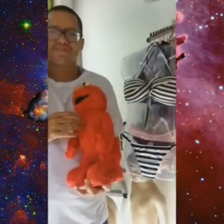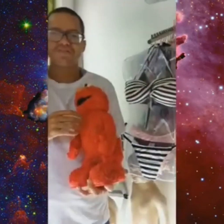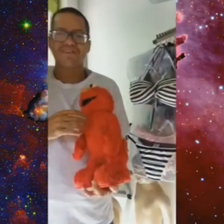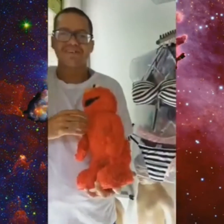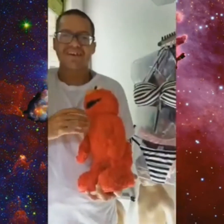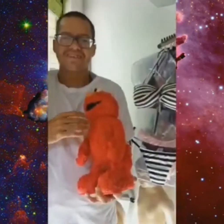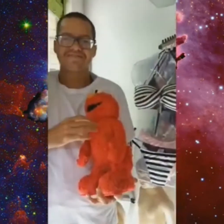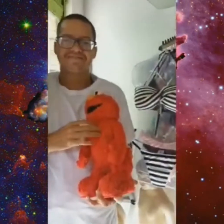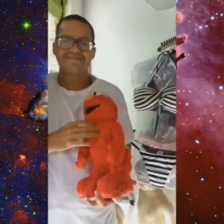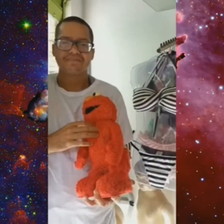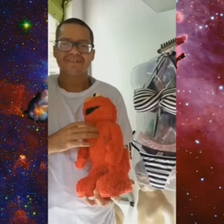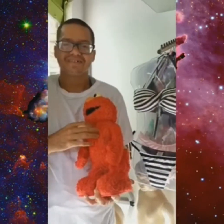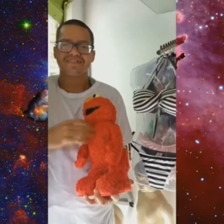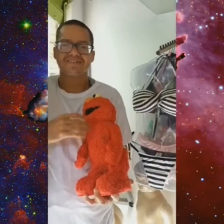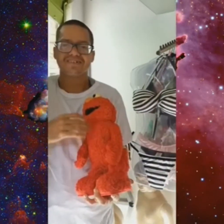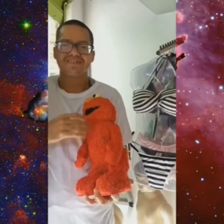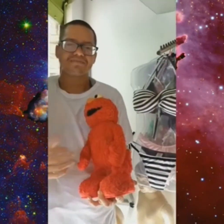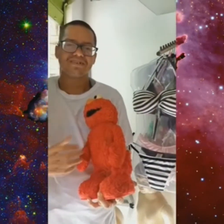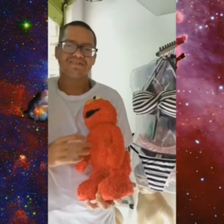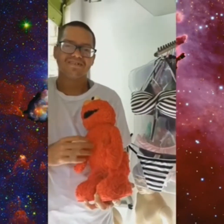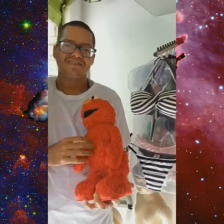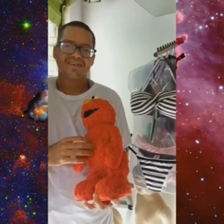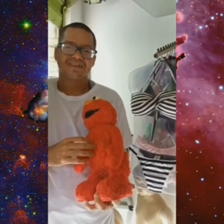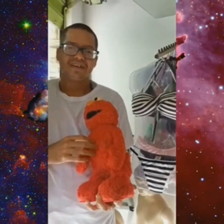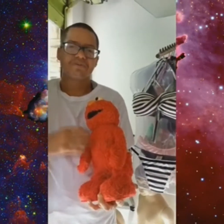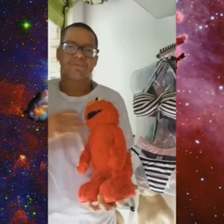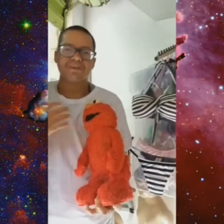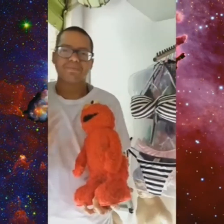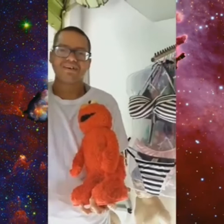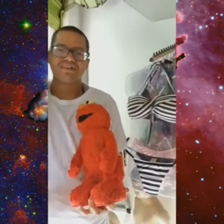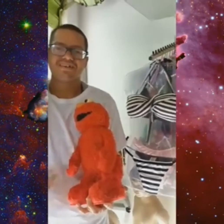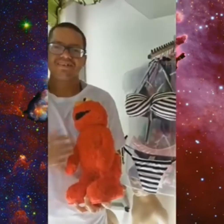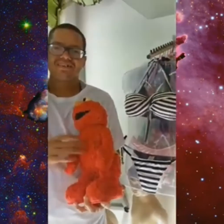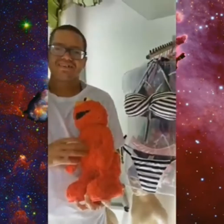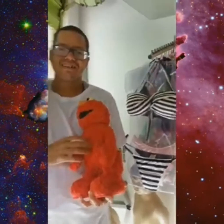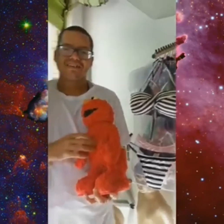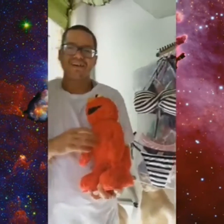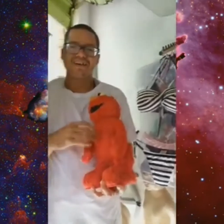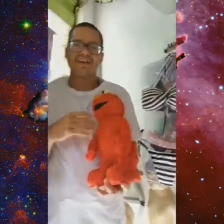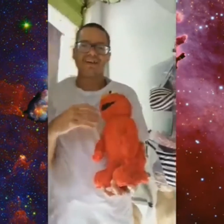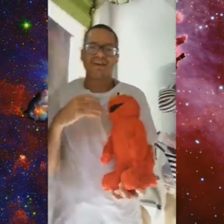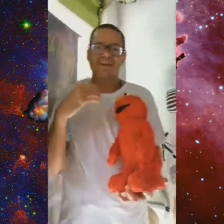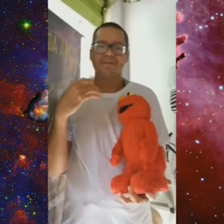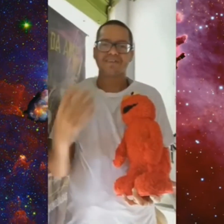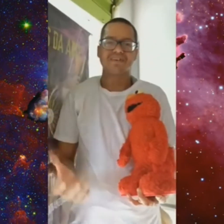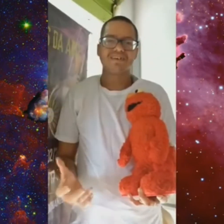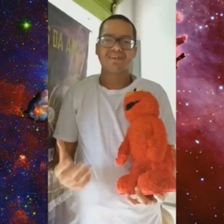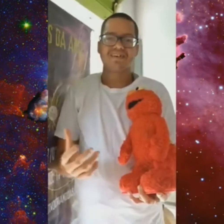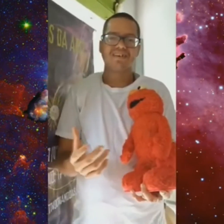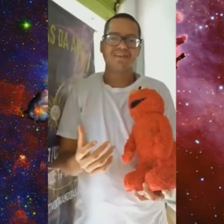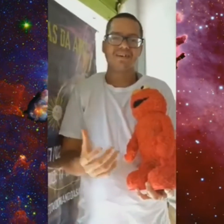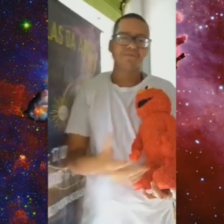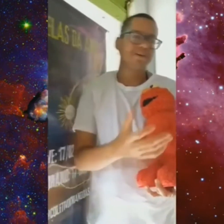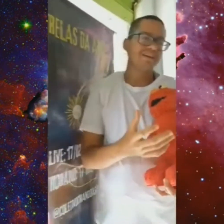Eu gosto muito de teatro. Faço muito de teatro. Mas ela ficou com a minha mãe. Ela